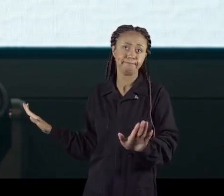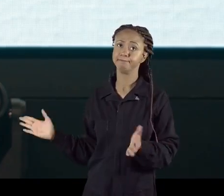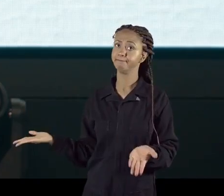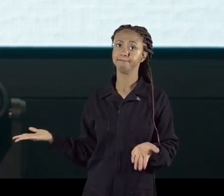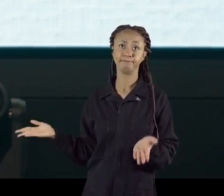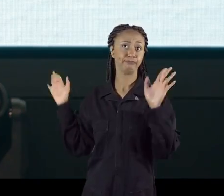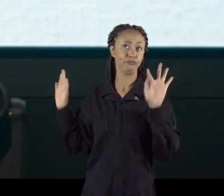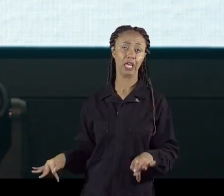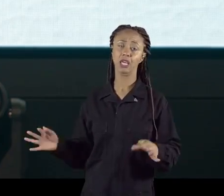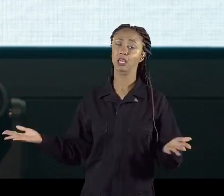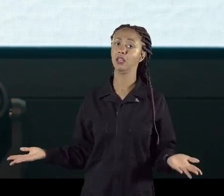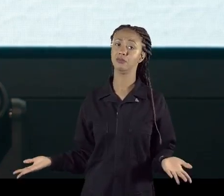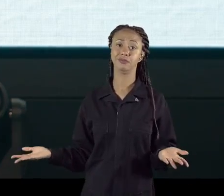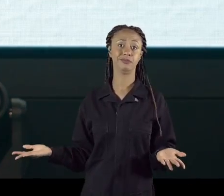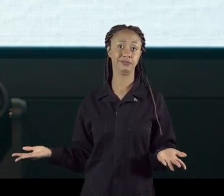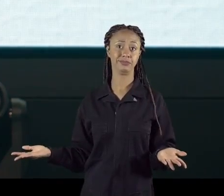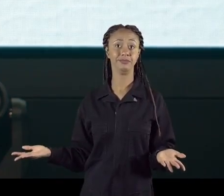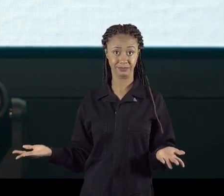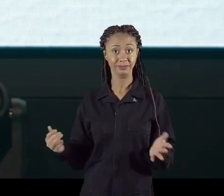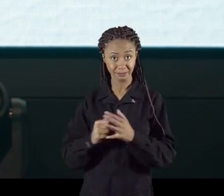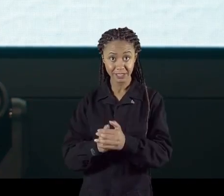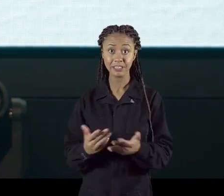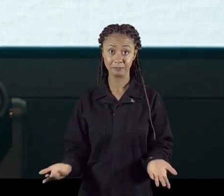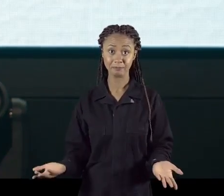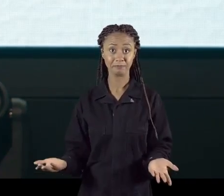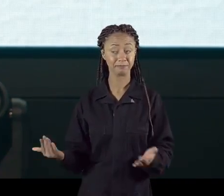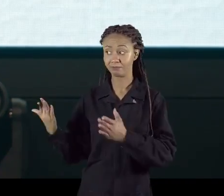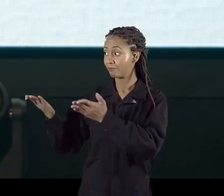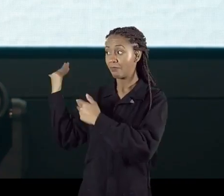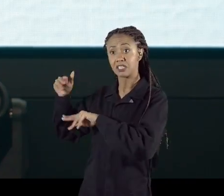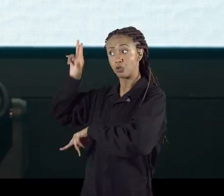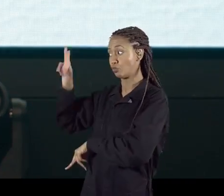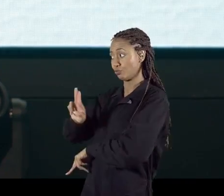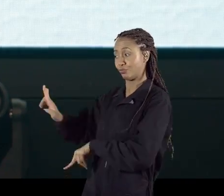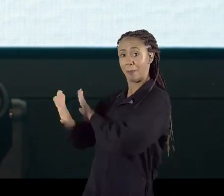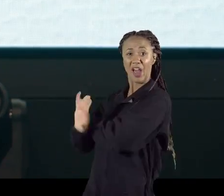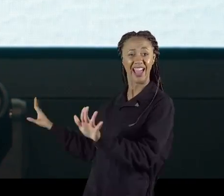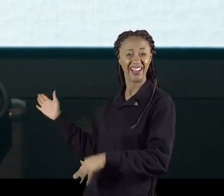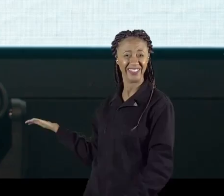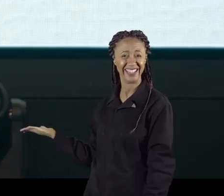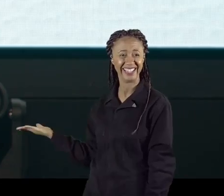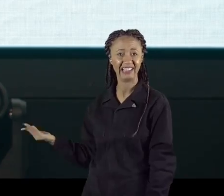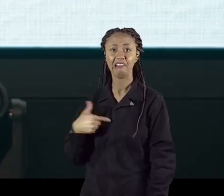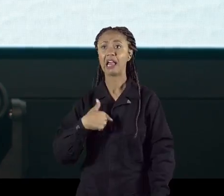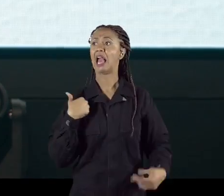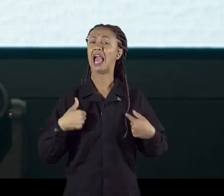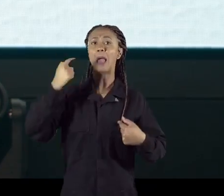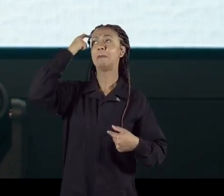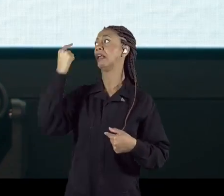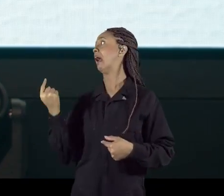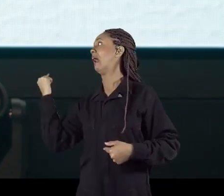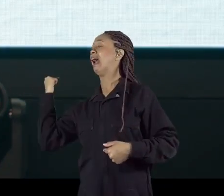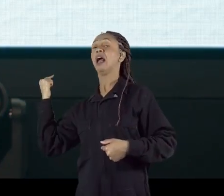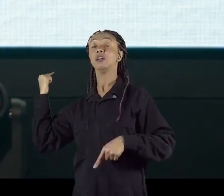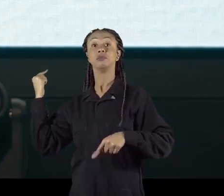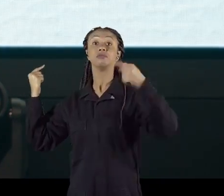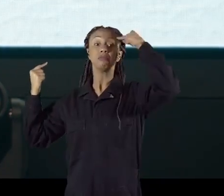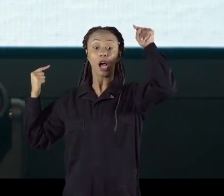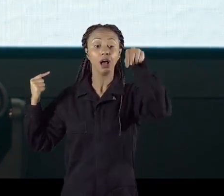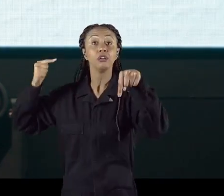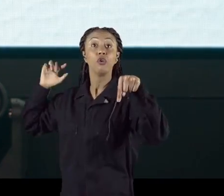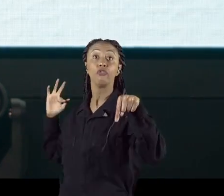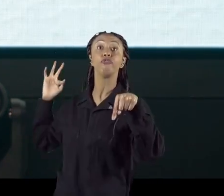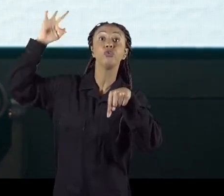finito eu amei ou não então para de frescura de ficar olhando para trás de pensa no presente e no futuro